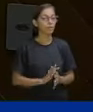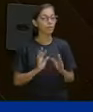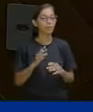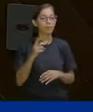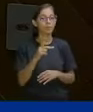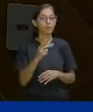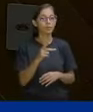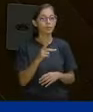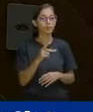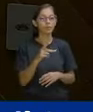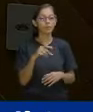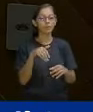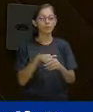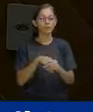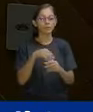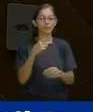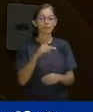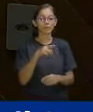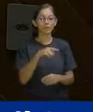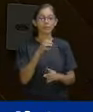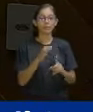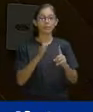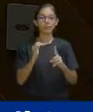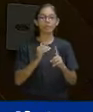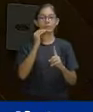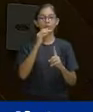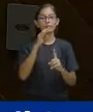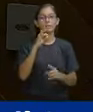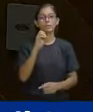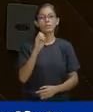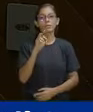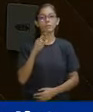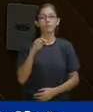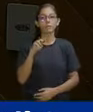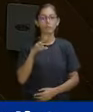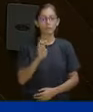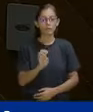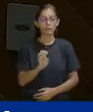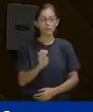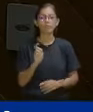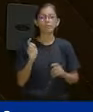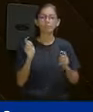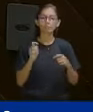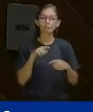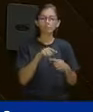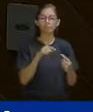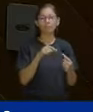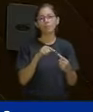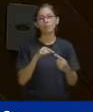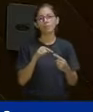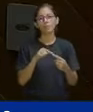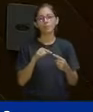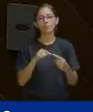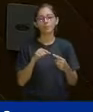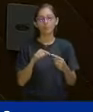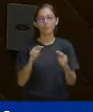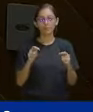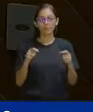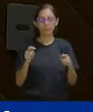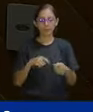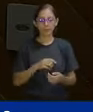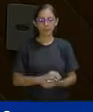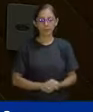do desembargador Storck, não, ele abarcou tanto o meu como o do presidente e do doutor Normande e da doutora Tina.